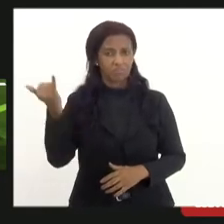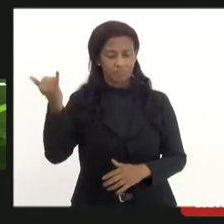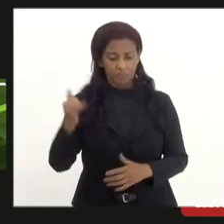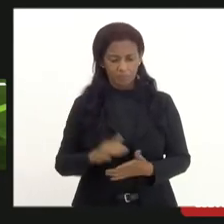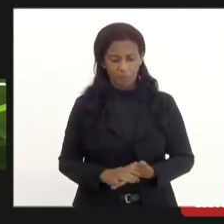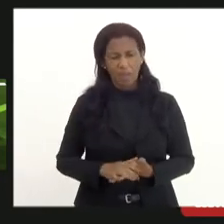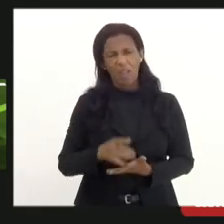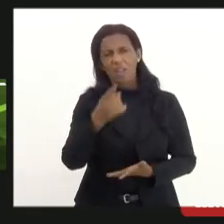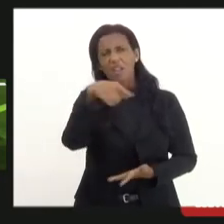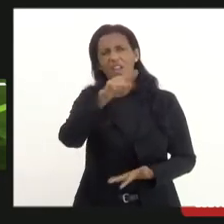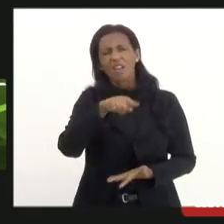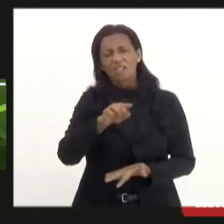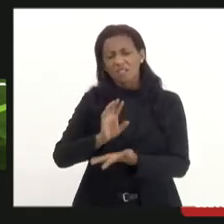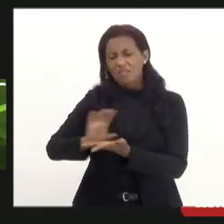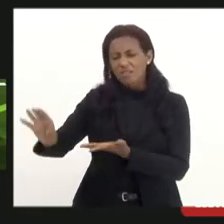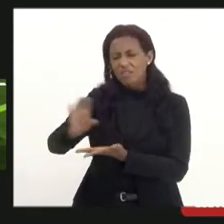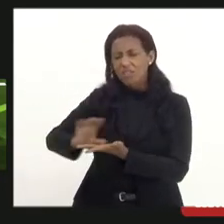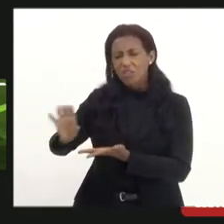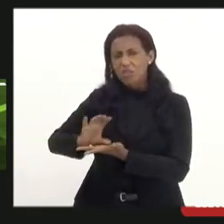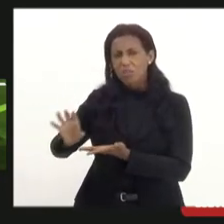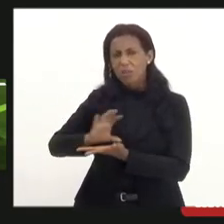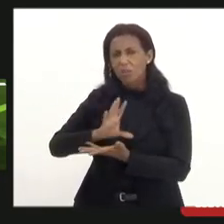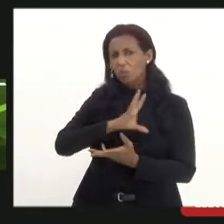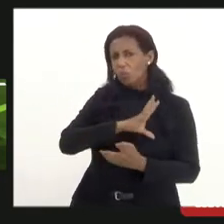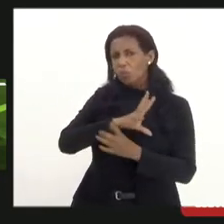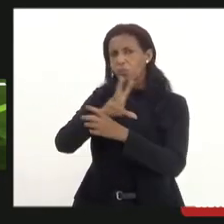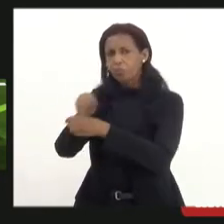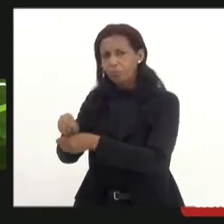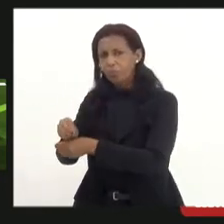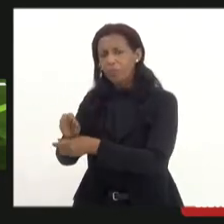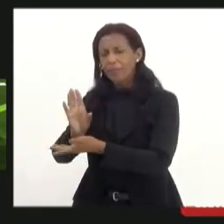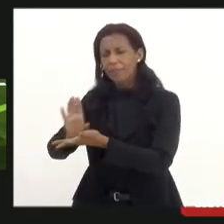Esses investimentos, né, futuros,